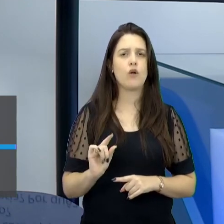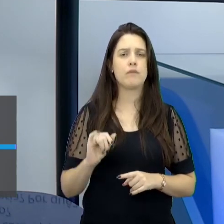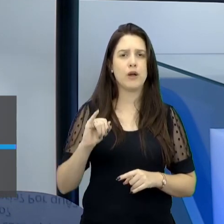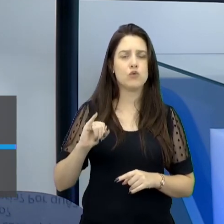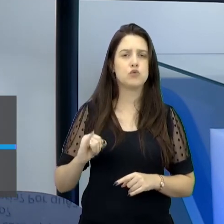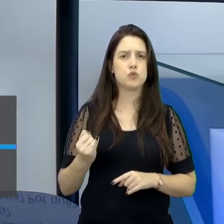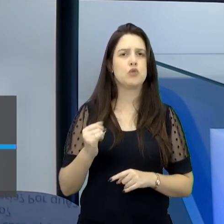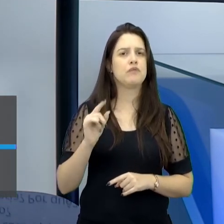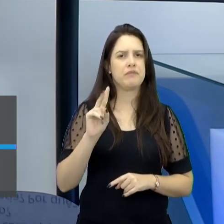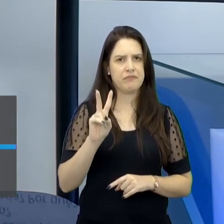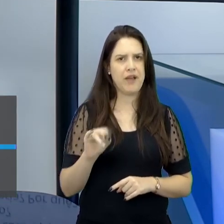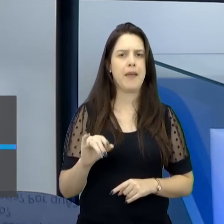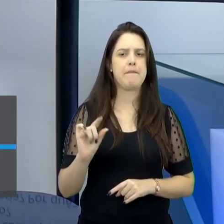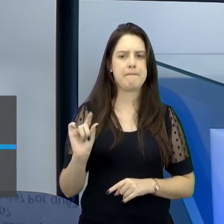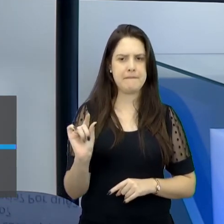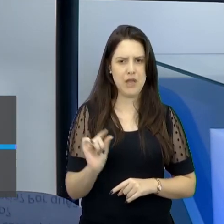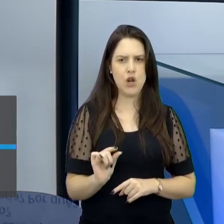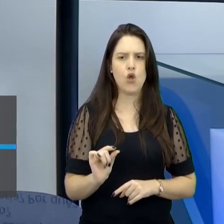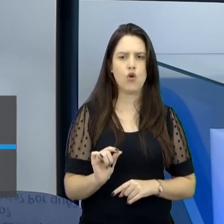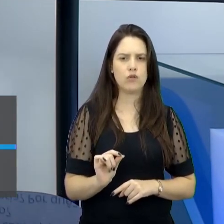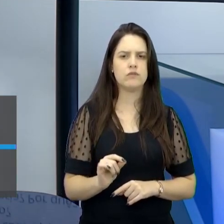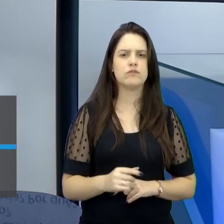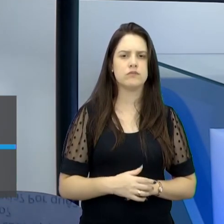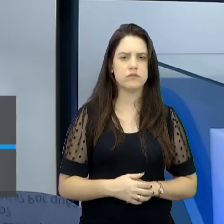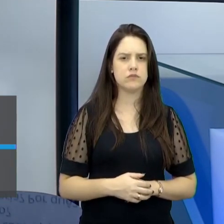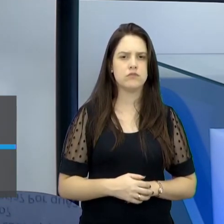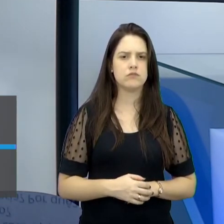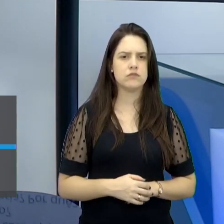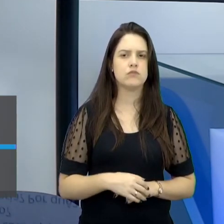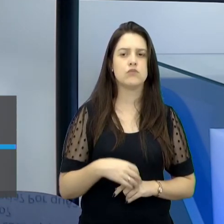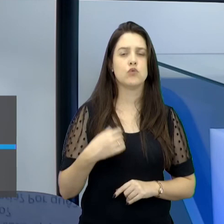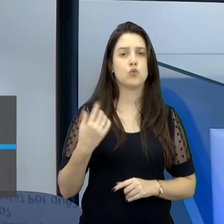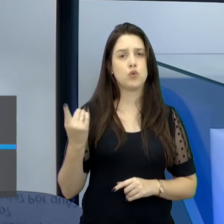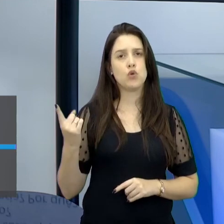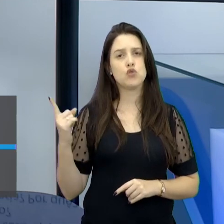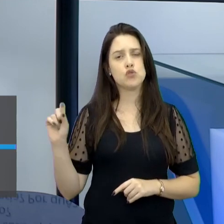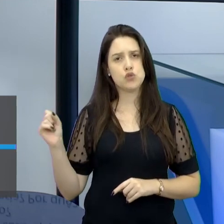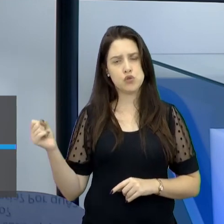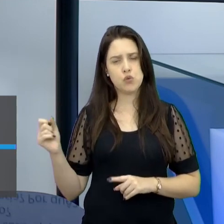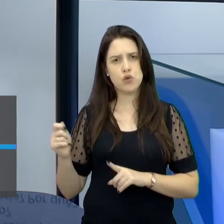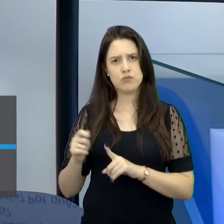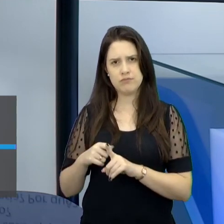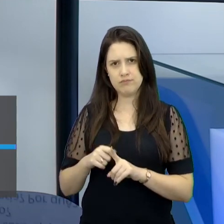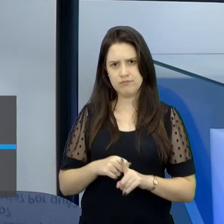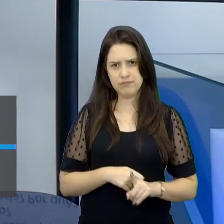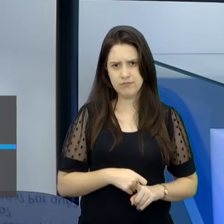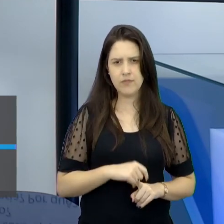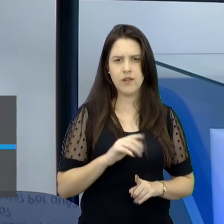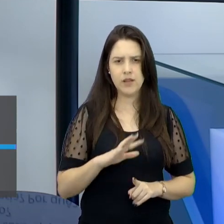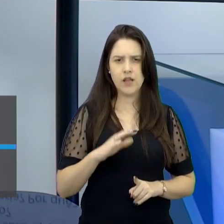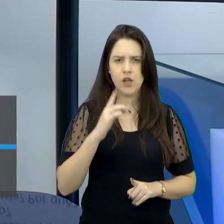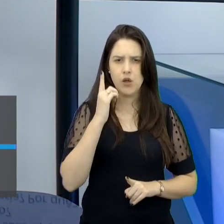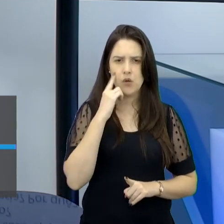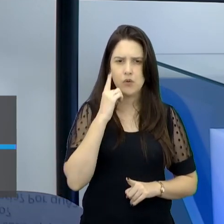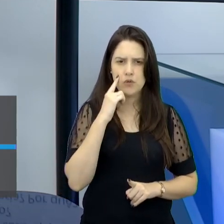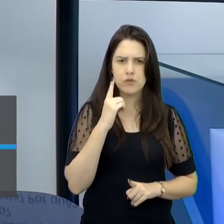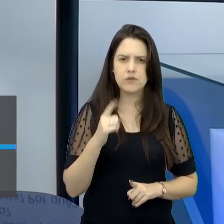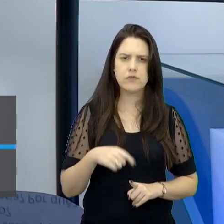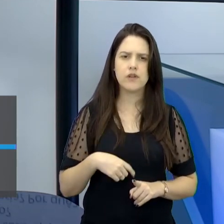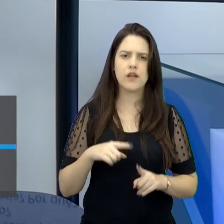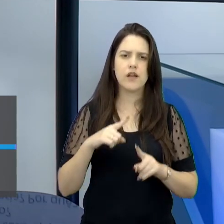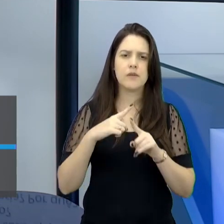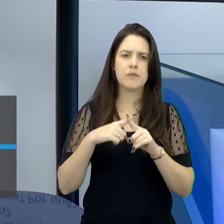se a gente fizer em 6 do que em 18. Mas eu acho que não vai dar tempo para mim fazer essa tabela hoje. Eu vou fazer isso